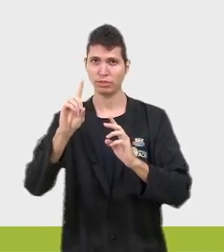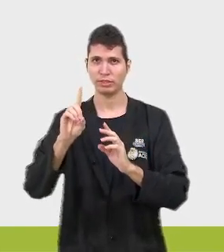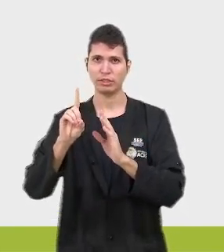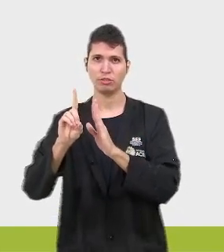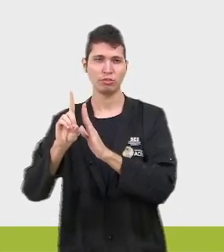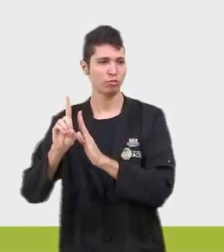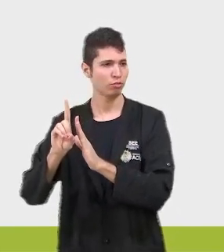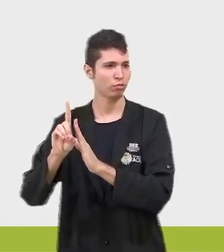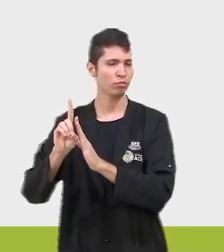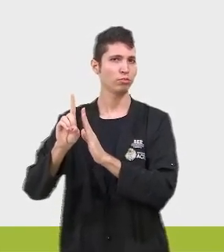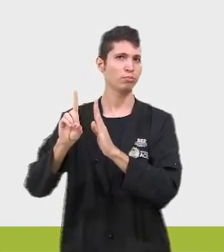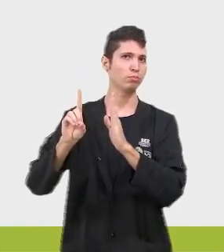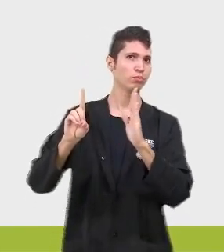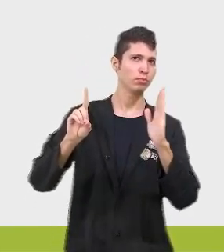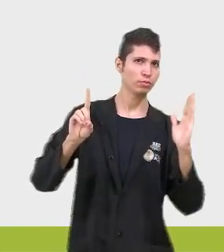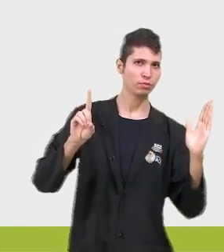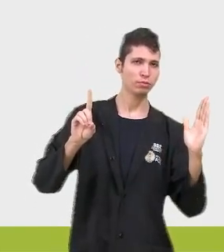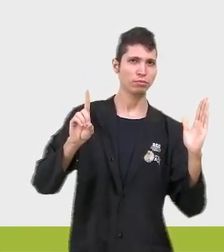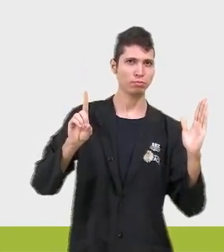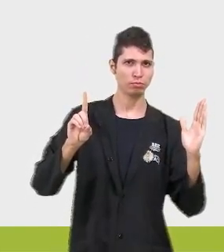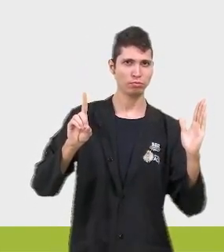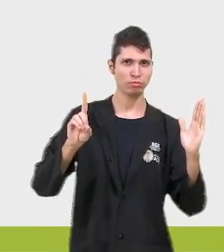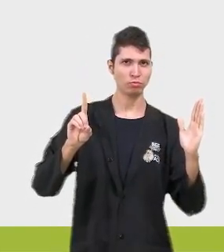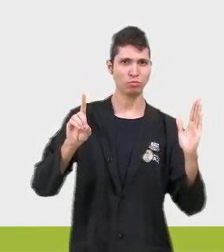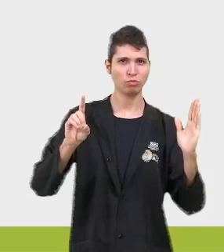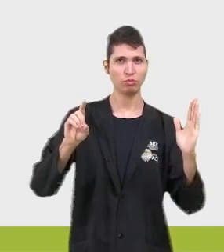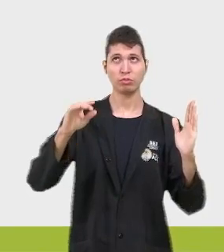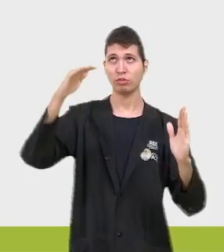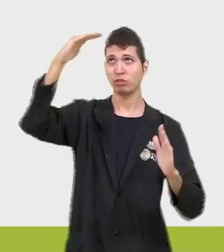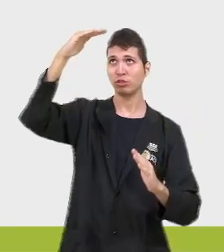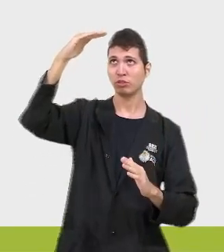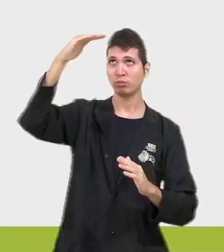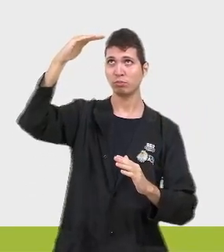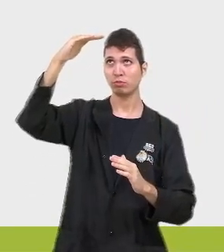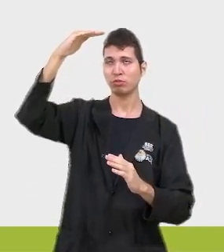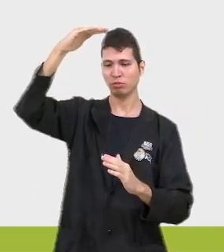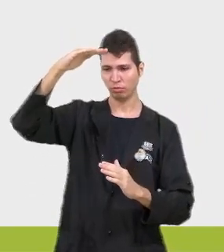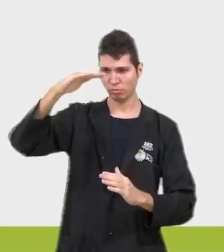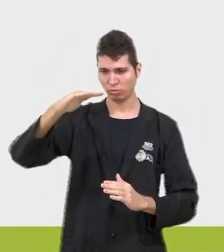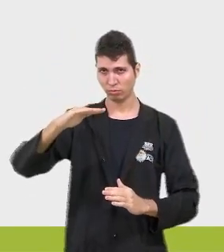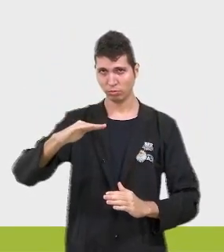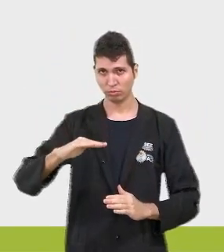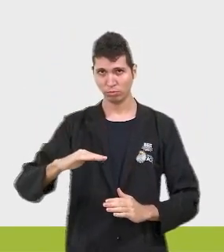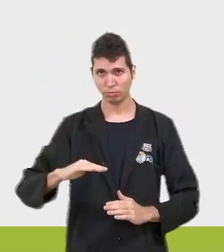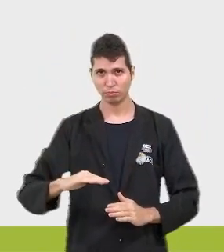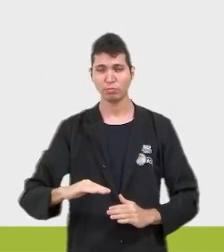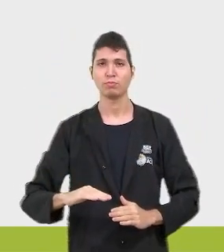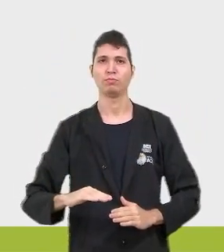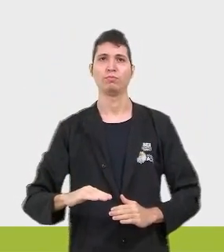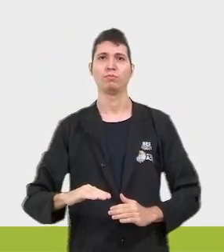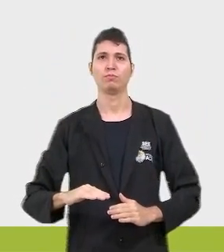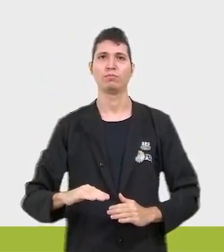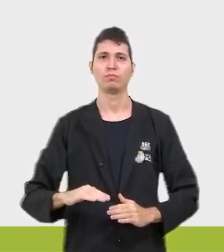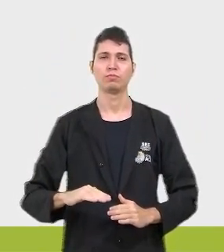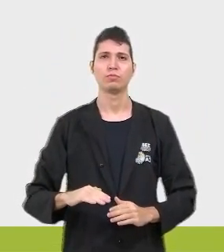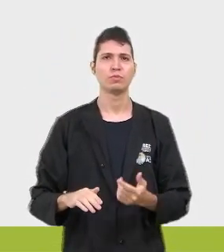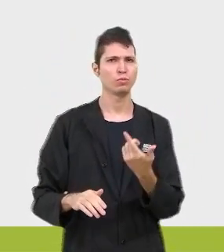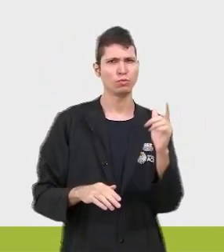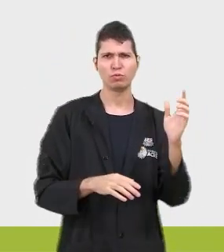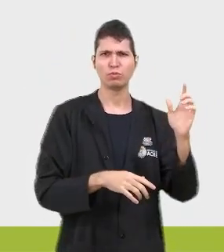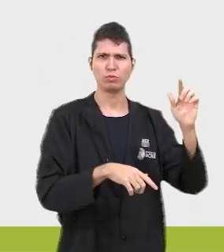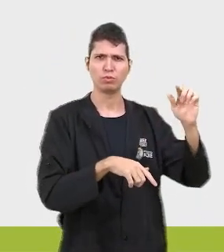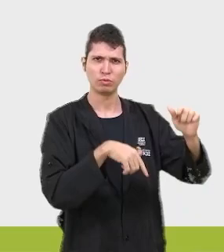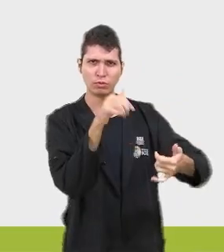para a esquerda, de cima para baixo. Todos os demais, eles vão sempre estar